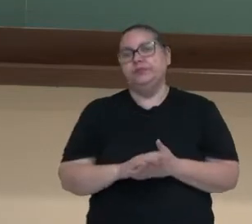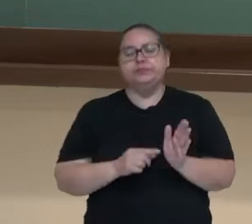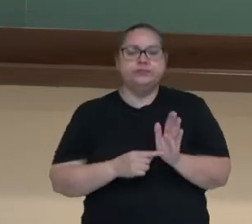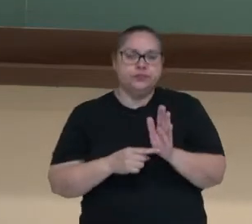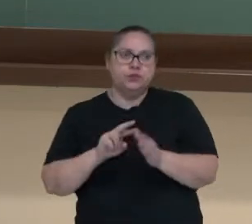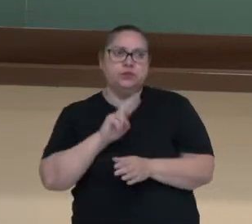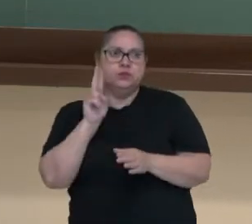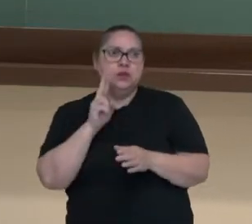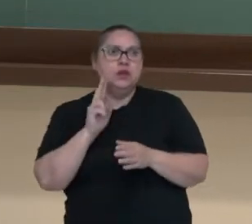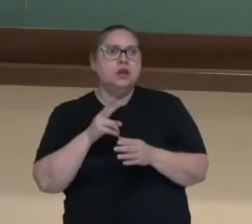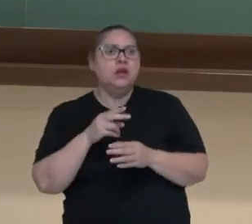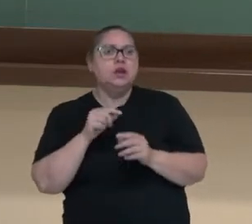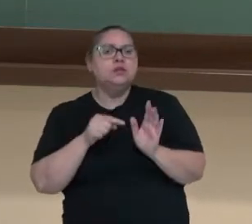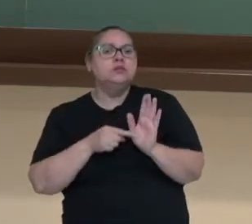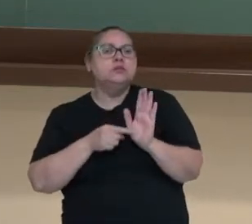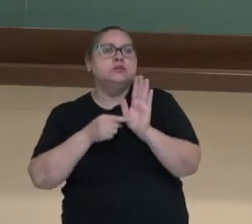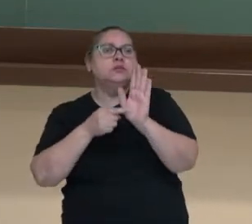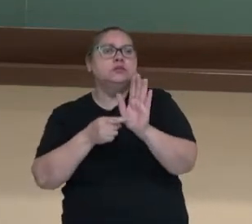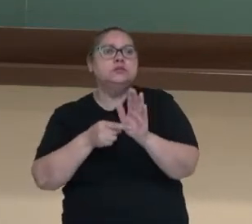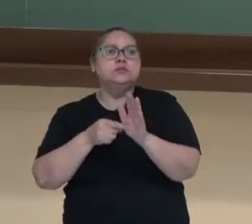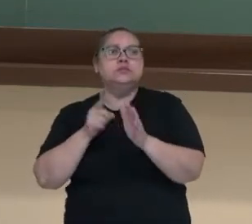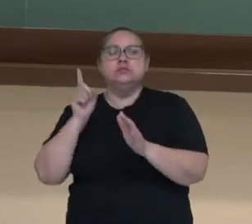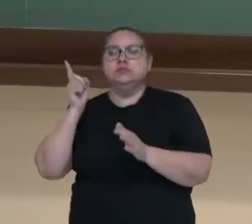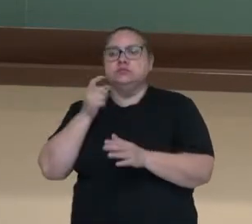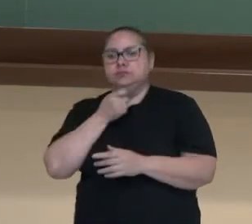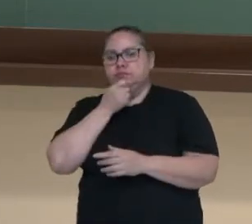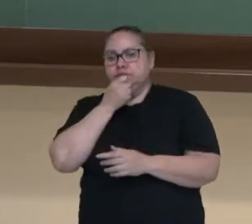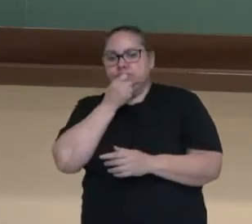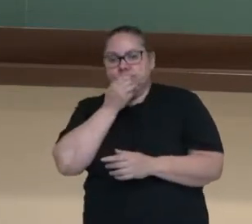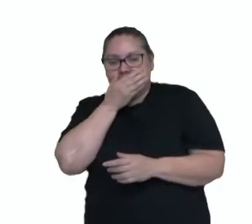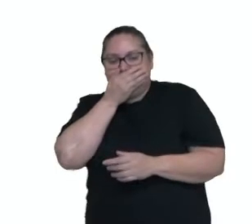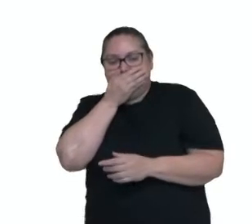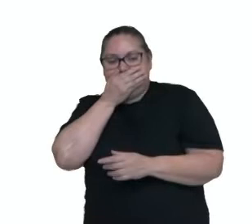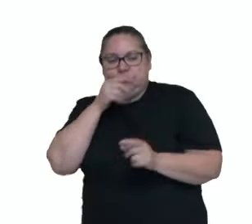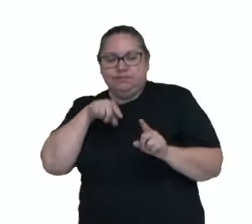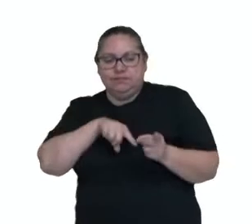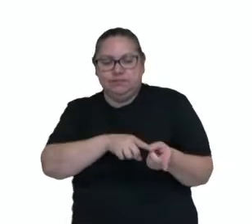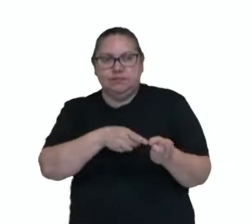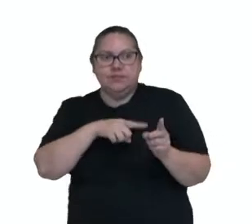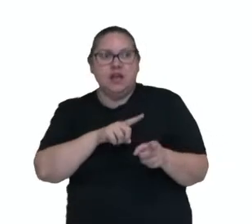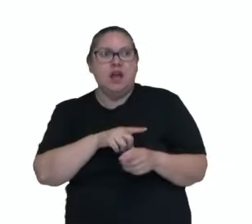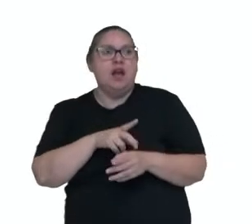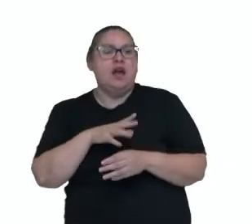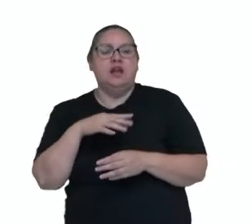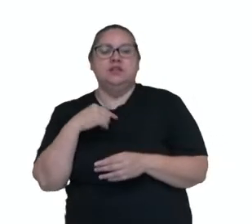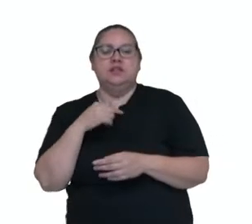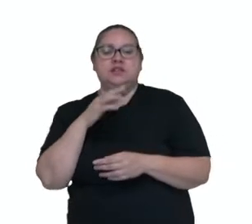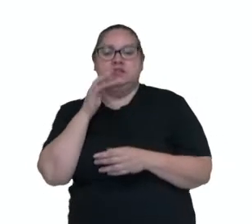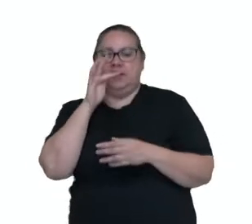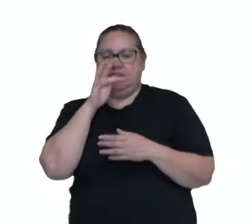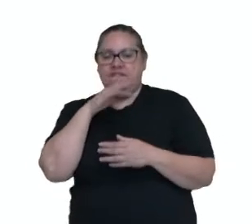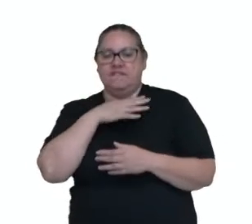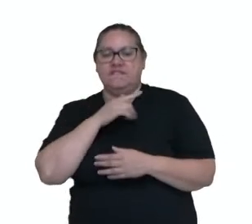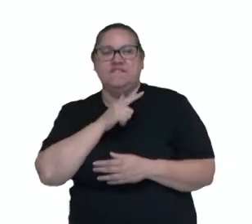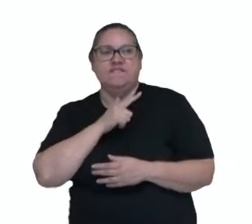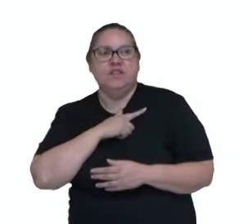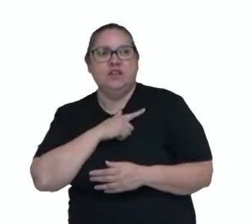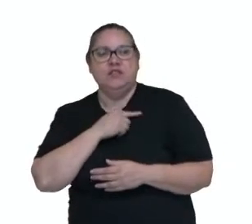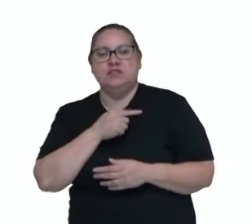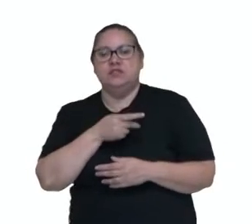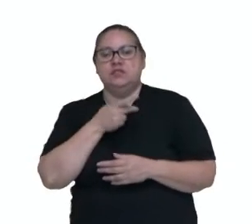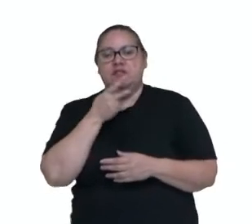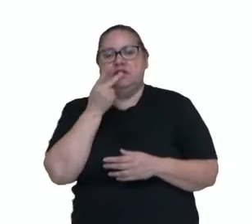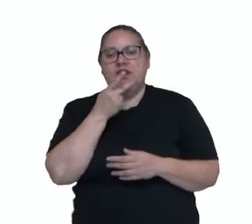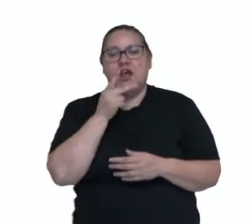utilizadas. Apresento a cantiga de escárnio. Ai, dona feia, foste vos queixar.